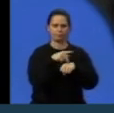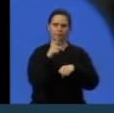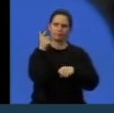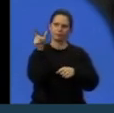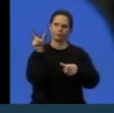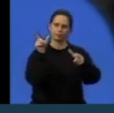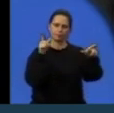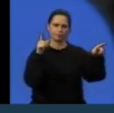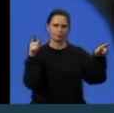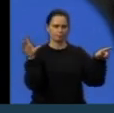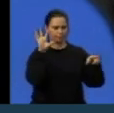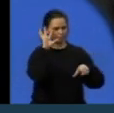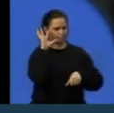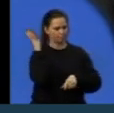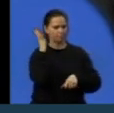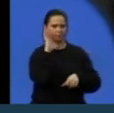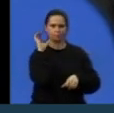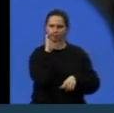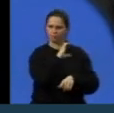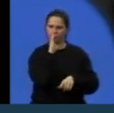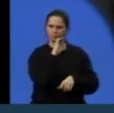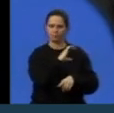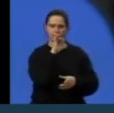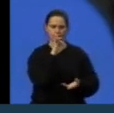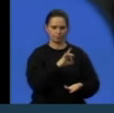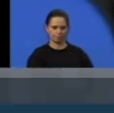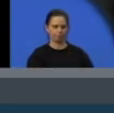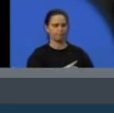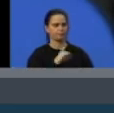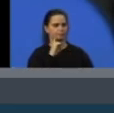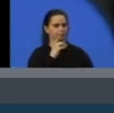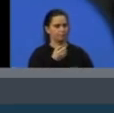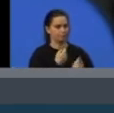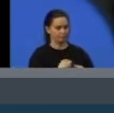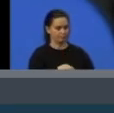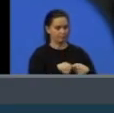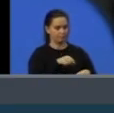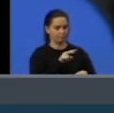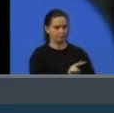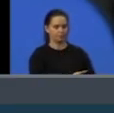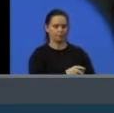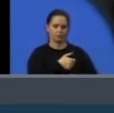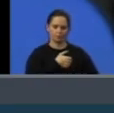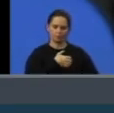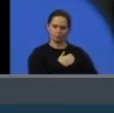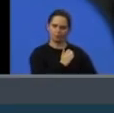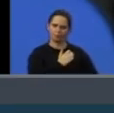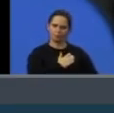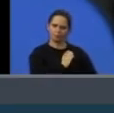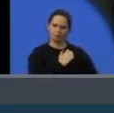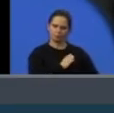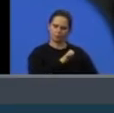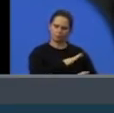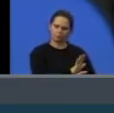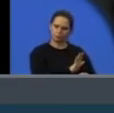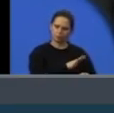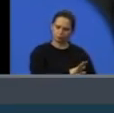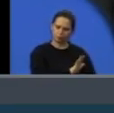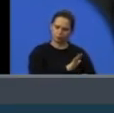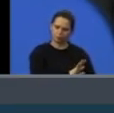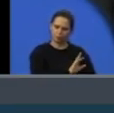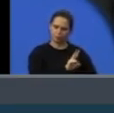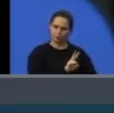em situações de urgência e emergência, tidas como ressuscitação cardiopulmonar e